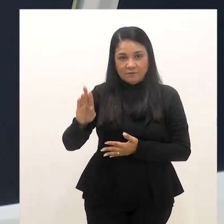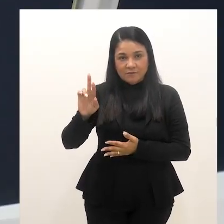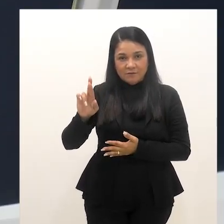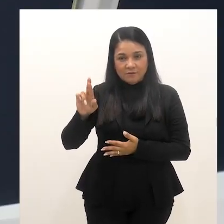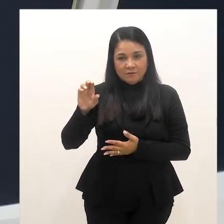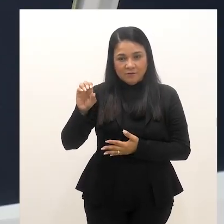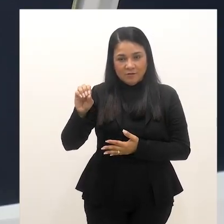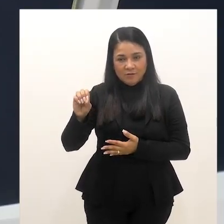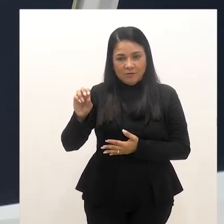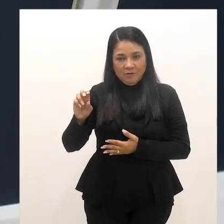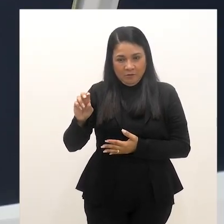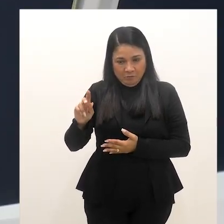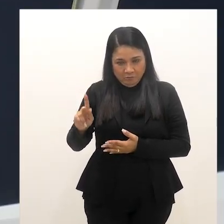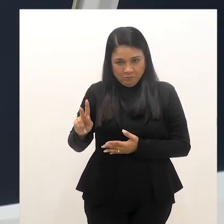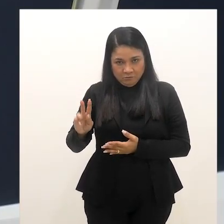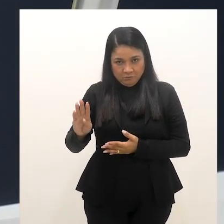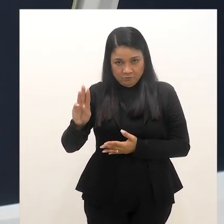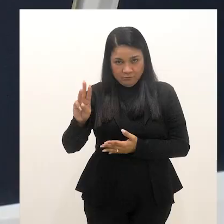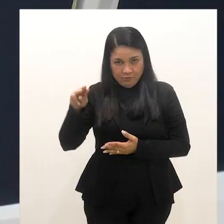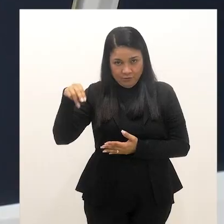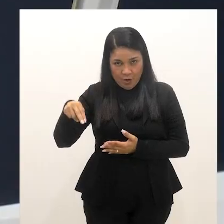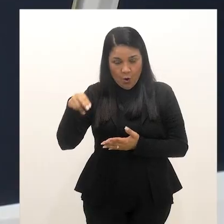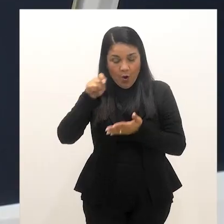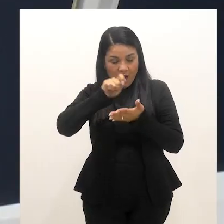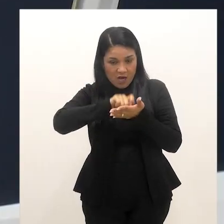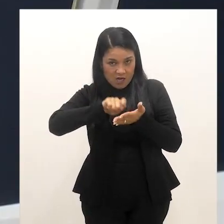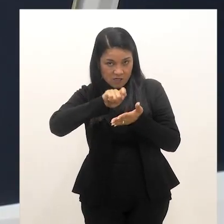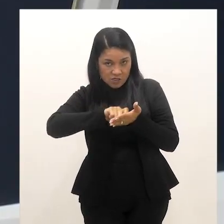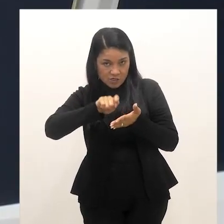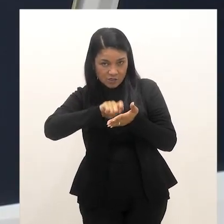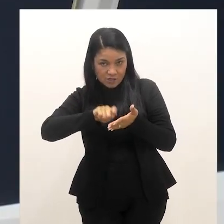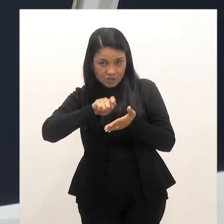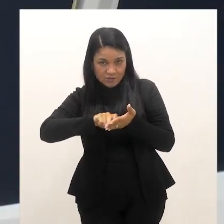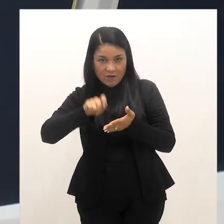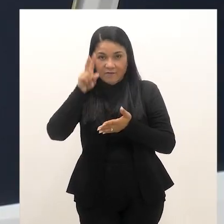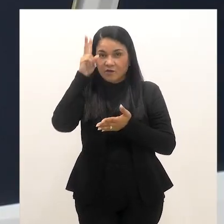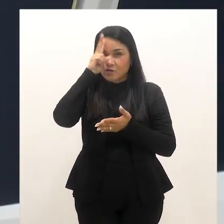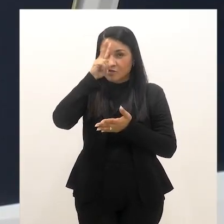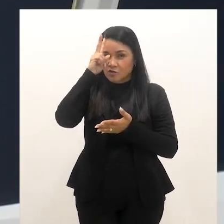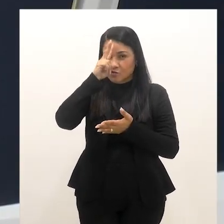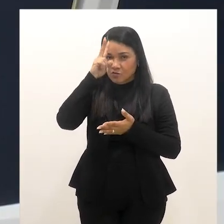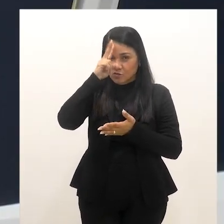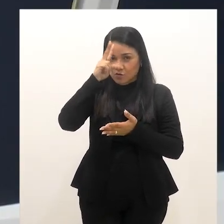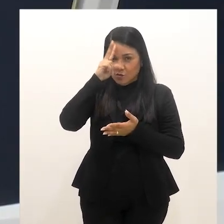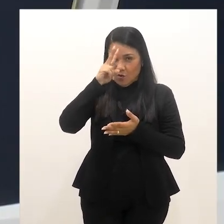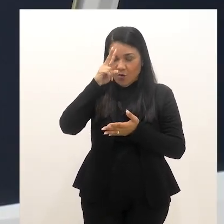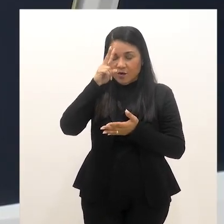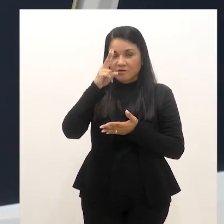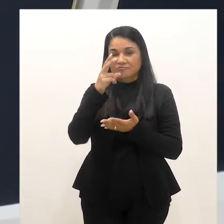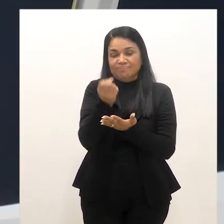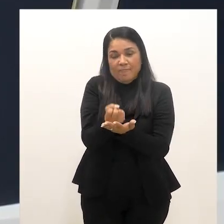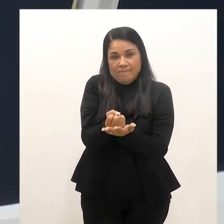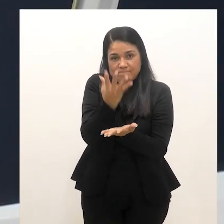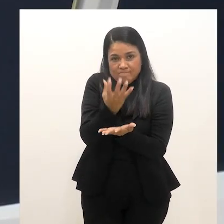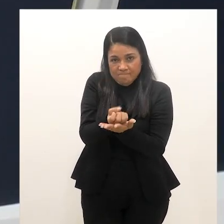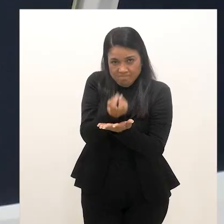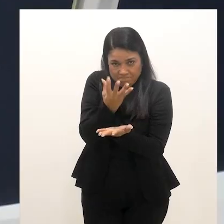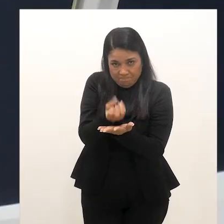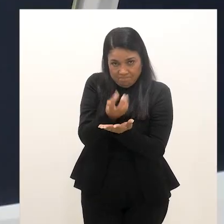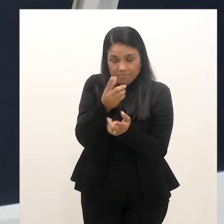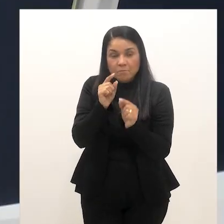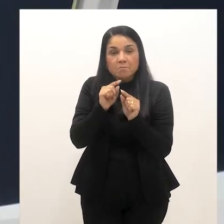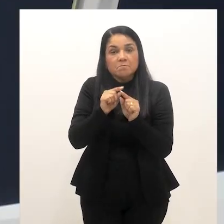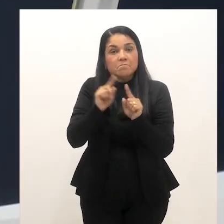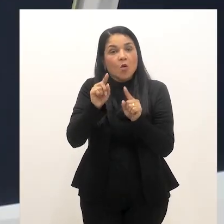Ele escreve as coisas. Obviamente, as histórias que ele escreve são de